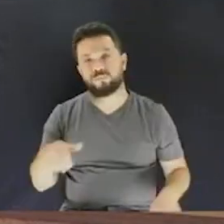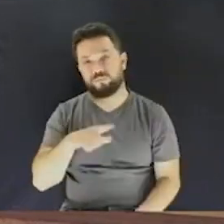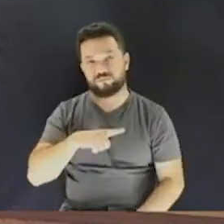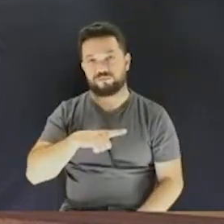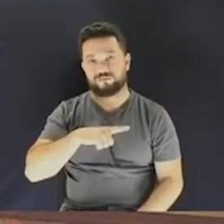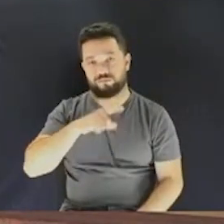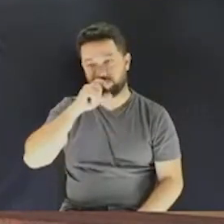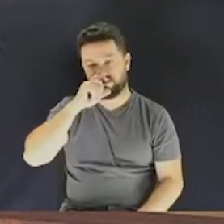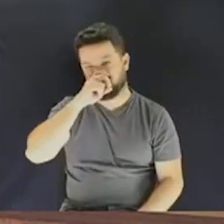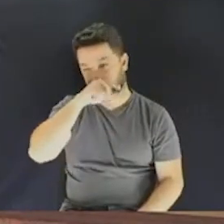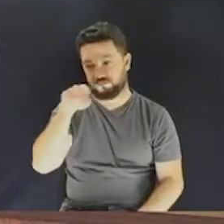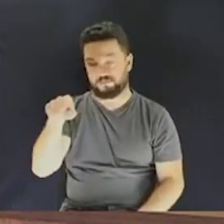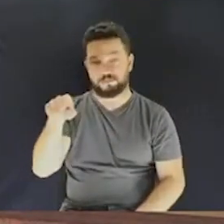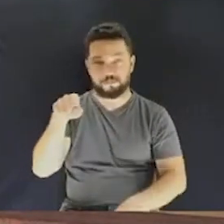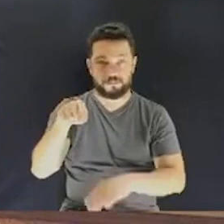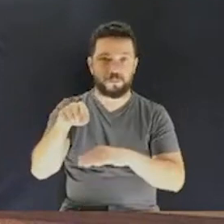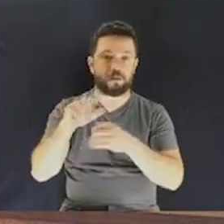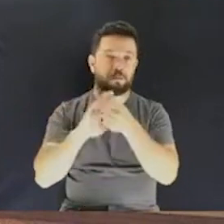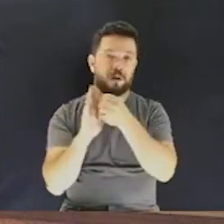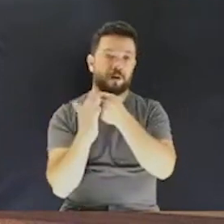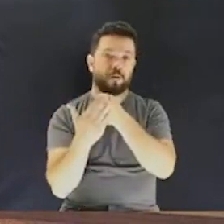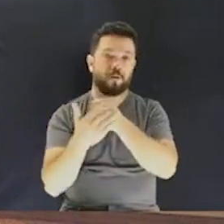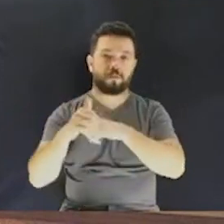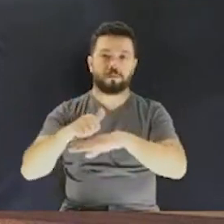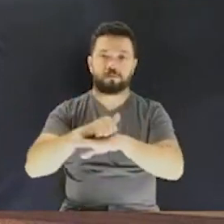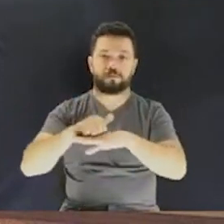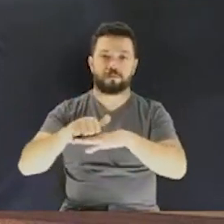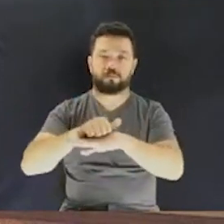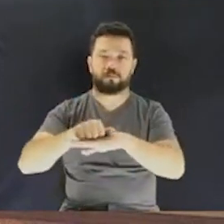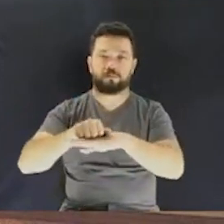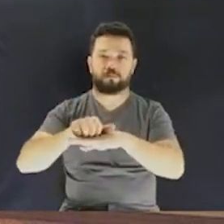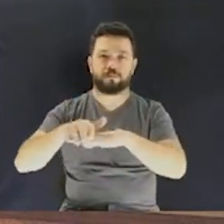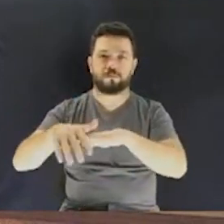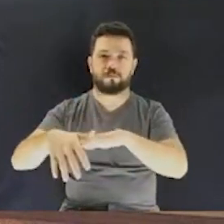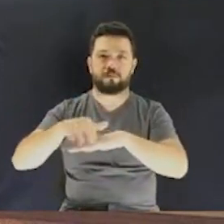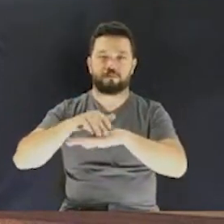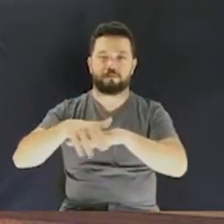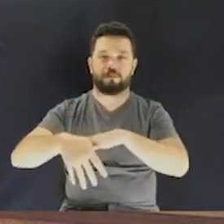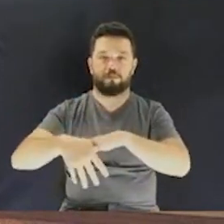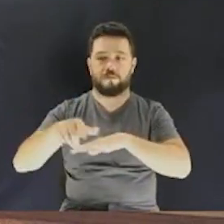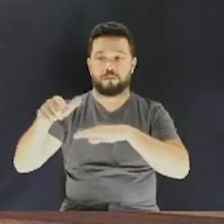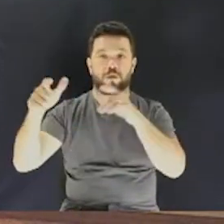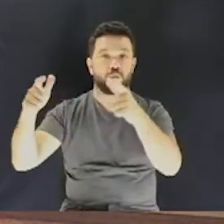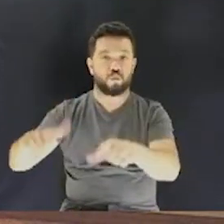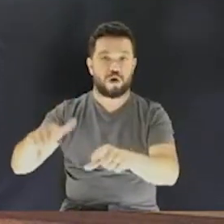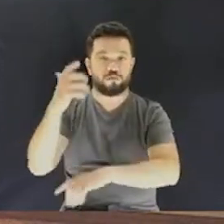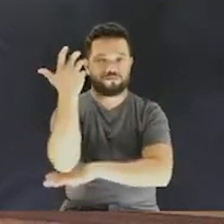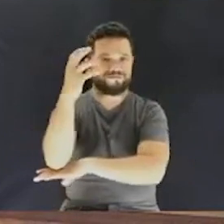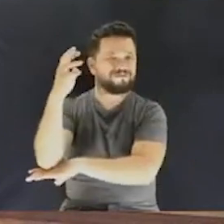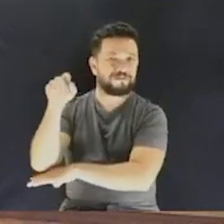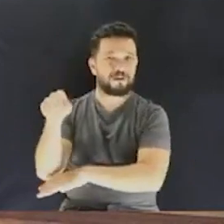bairro Cachoeira tá existe uma área de preservação ambiental que está passando constantemente por